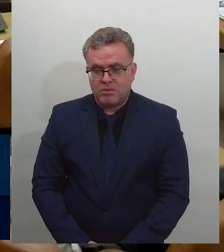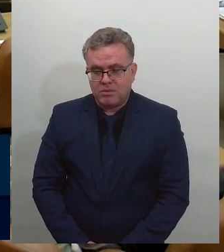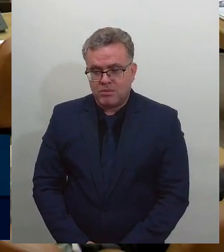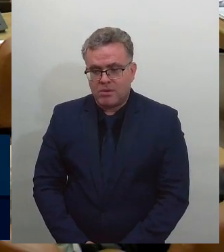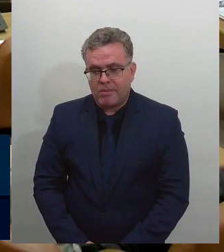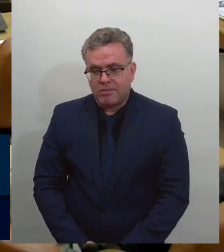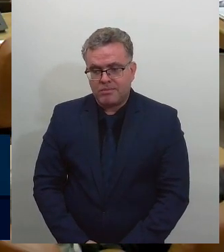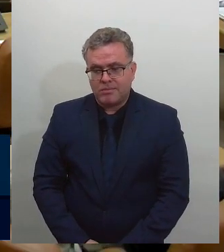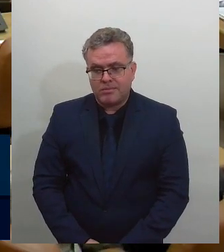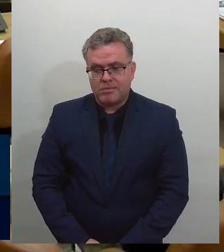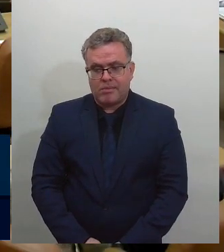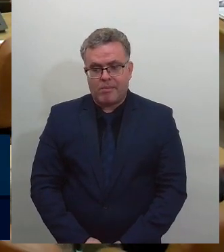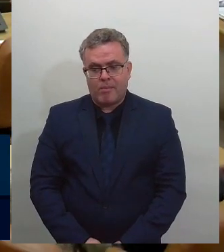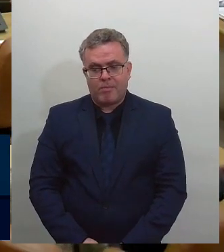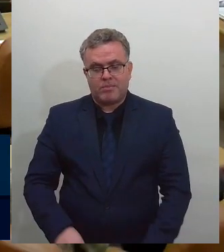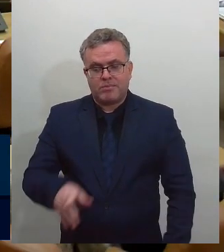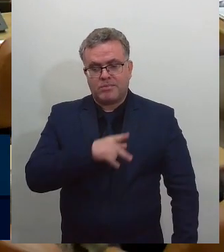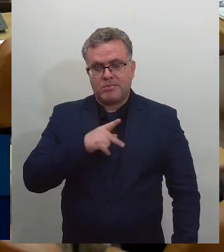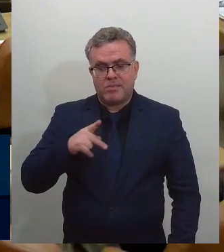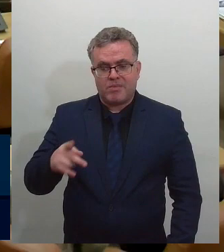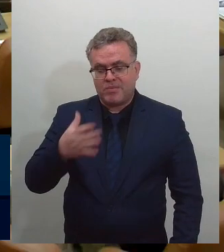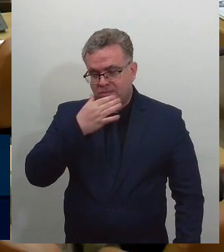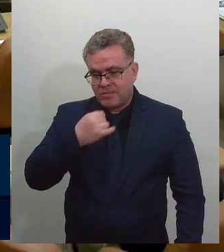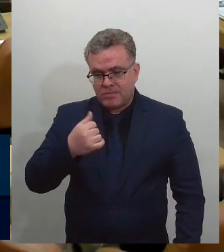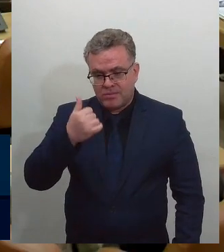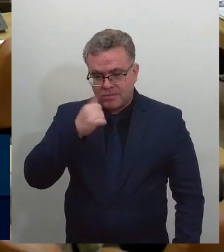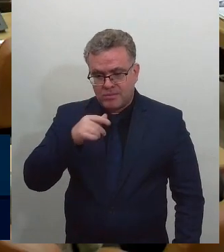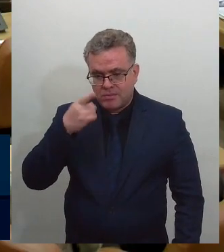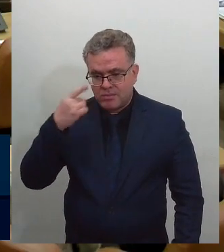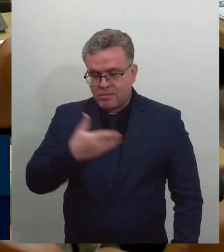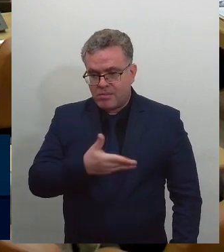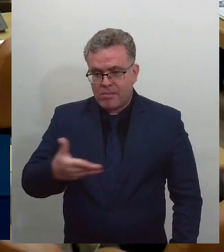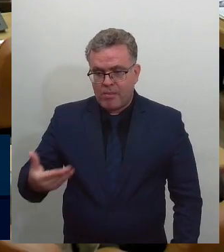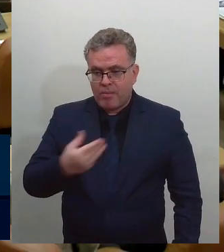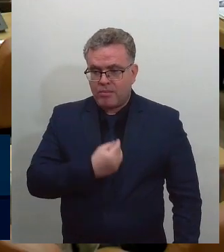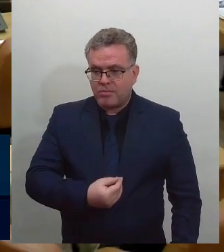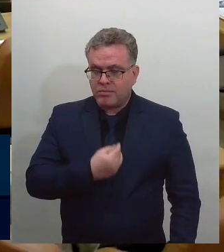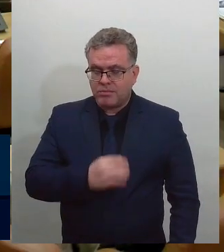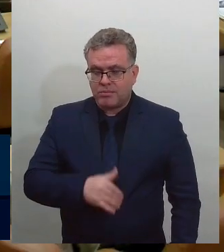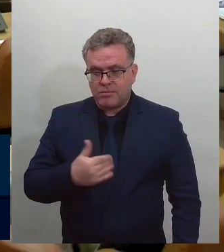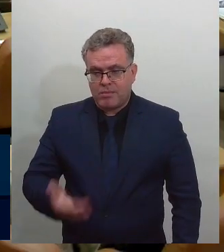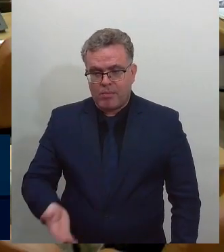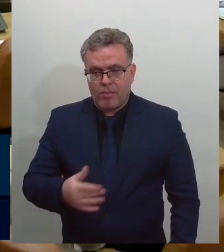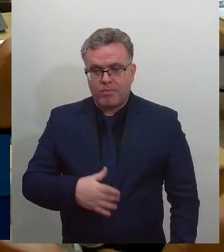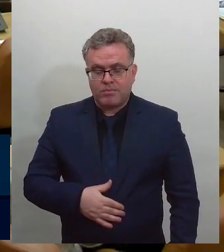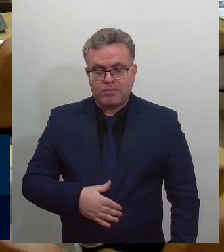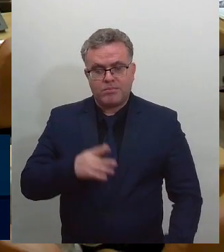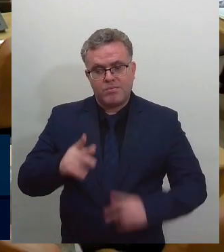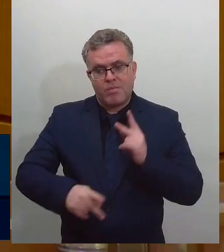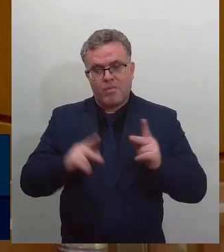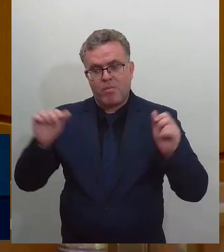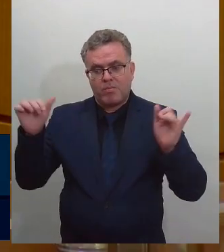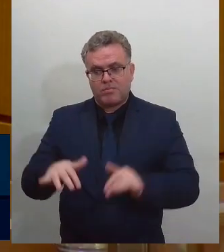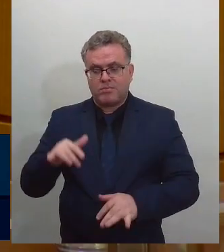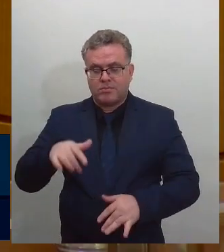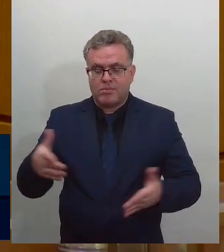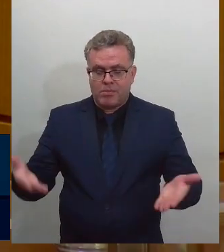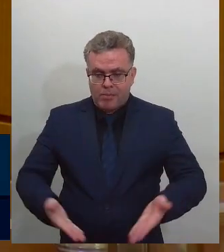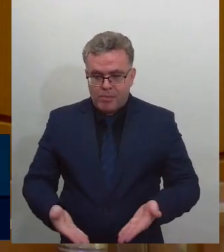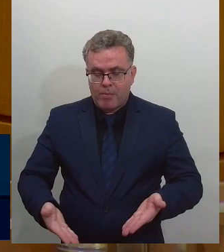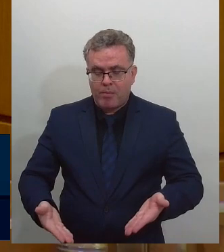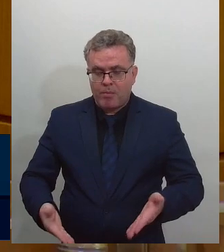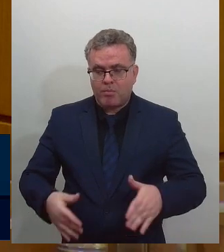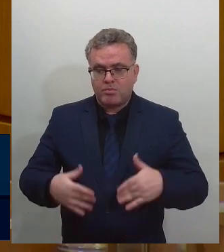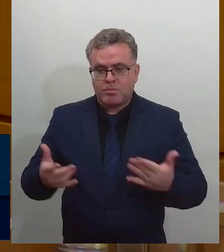Senhor presidente, senhores e senhoras deputadas, público aqui presente, hoje pela manhã, para fazer um